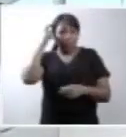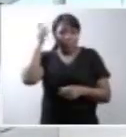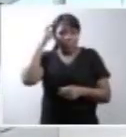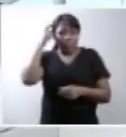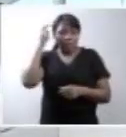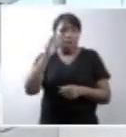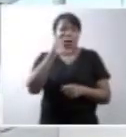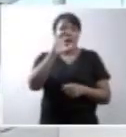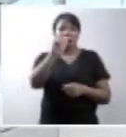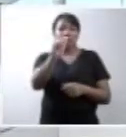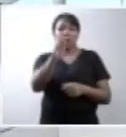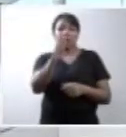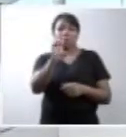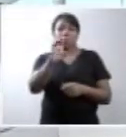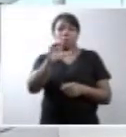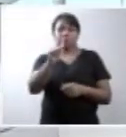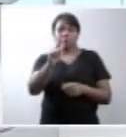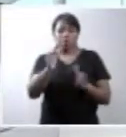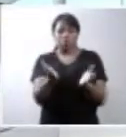neural.